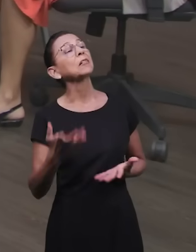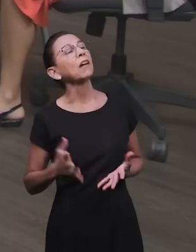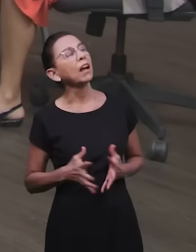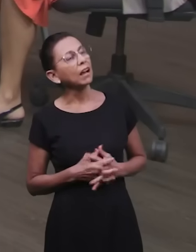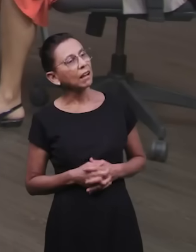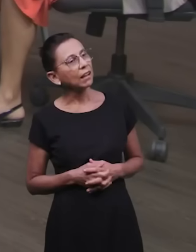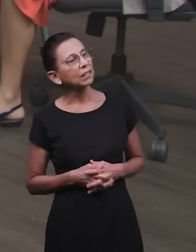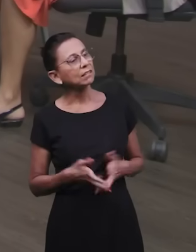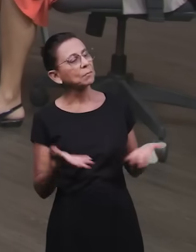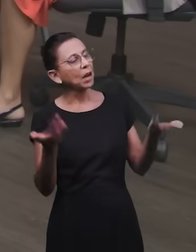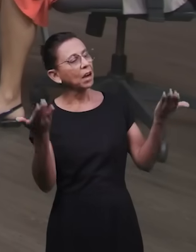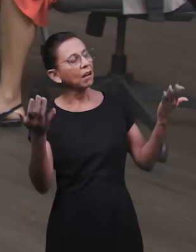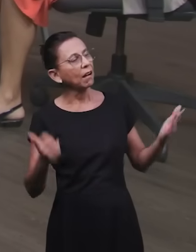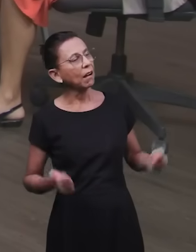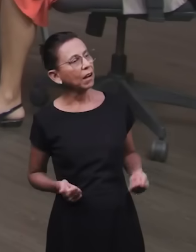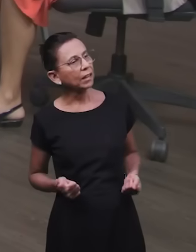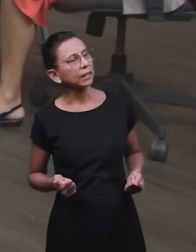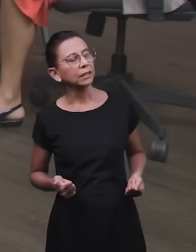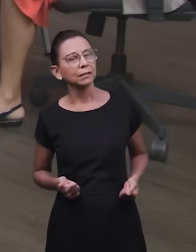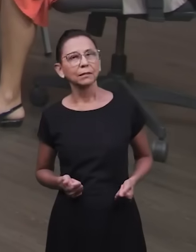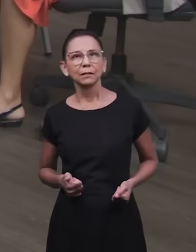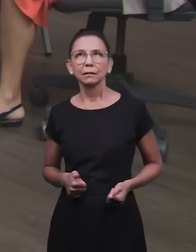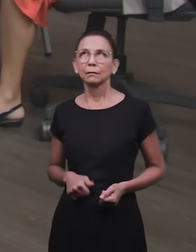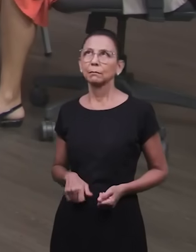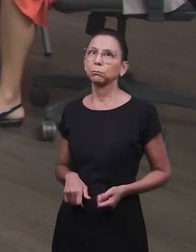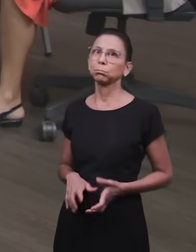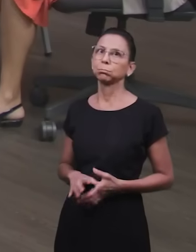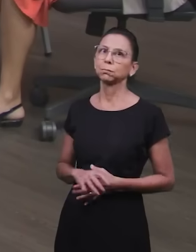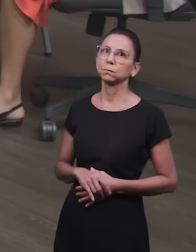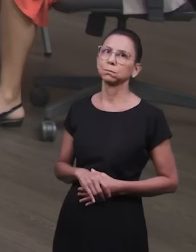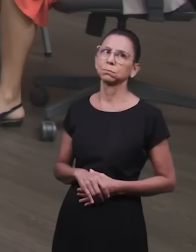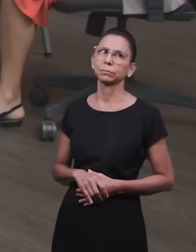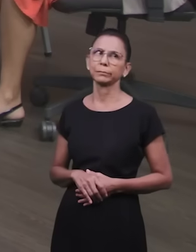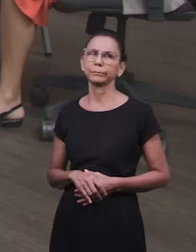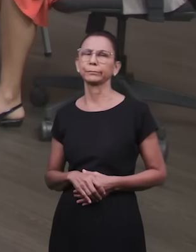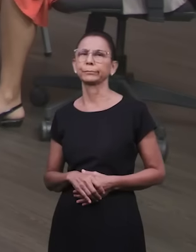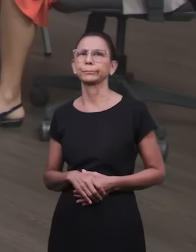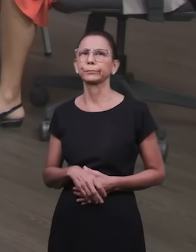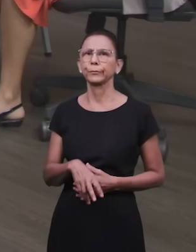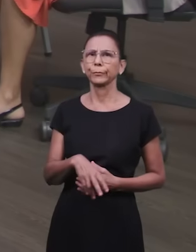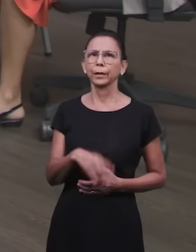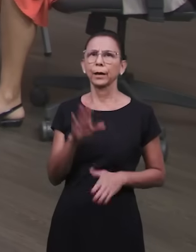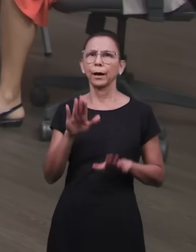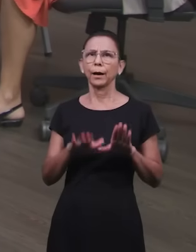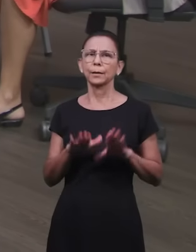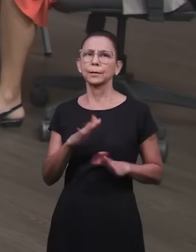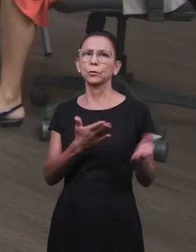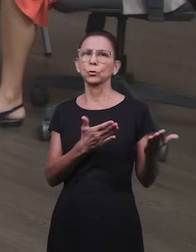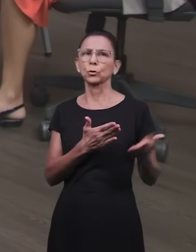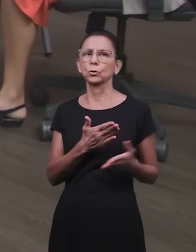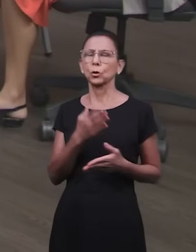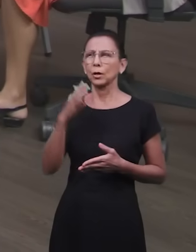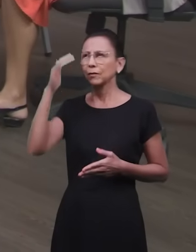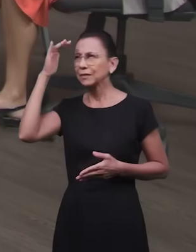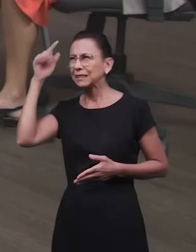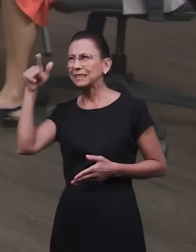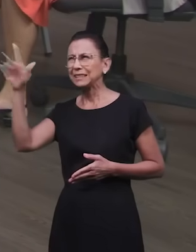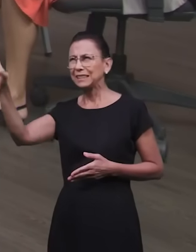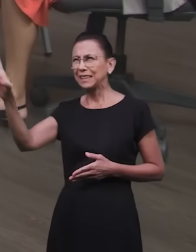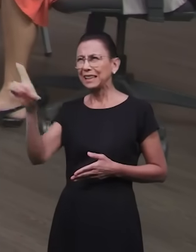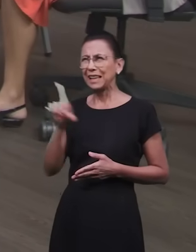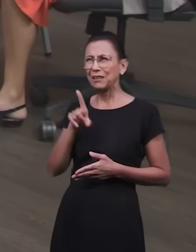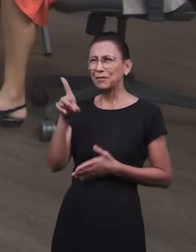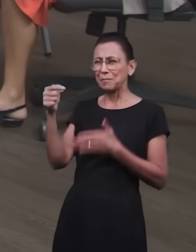vai casar quando? Casou e os meninos? Não dão sossego. E às vezes eu até evito alguns encontros, porque lá vem